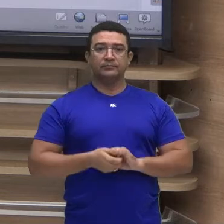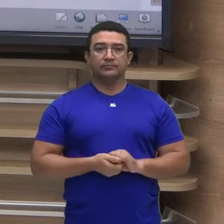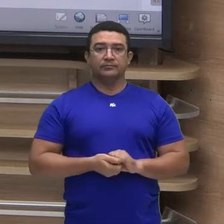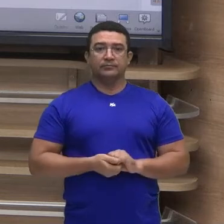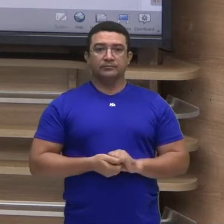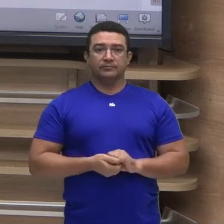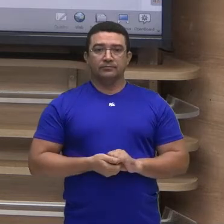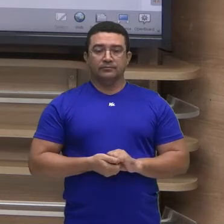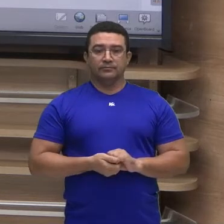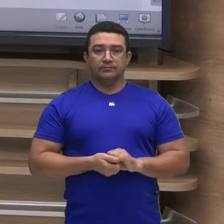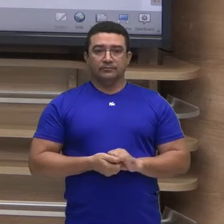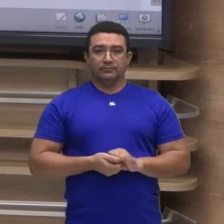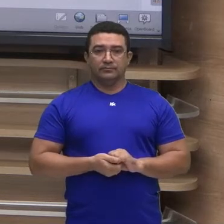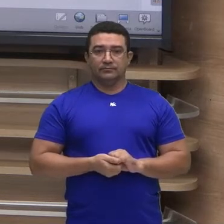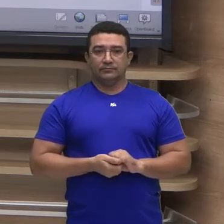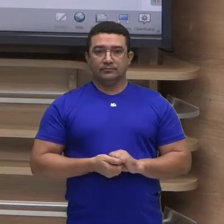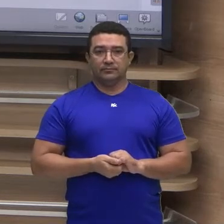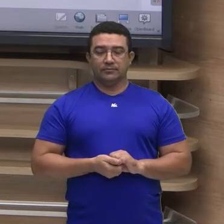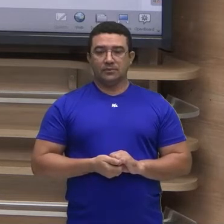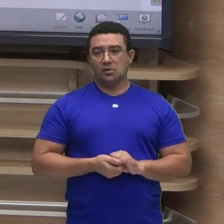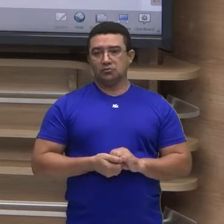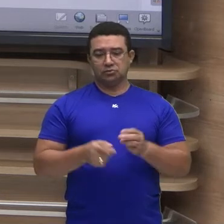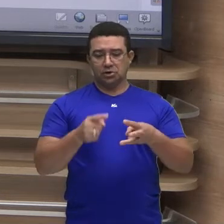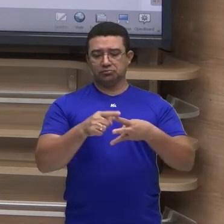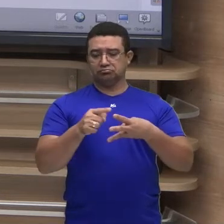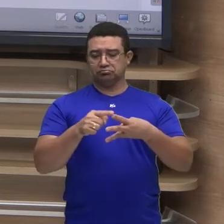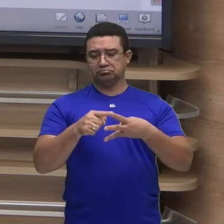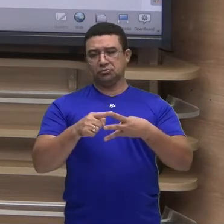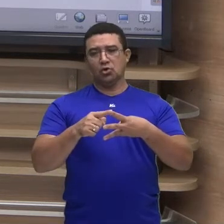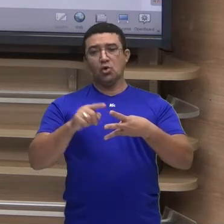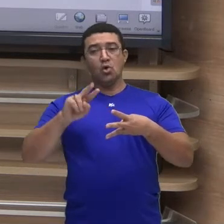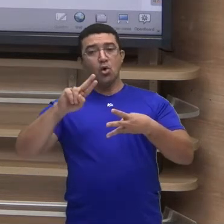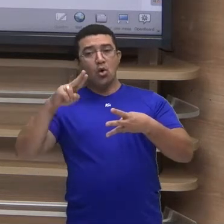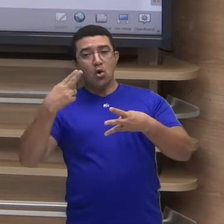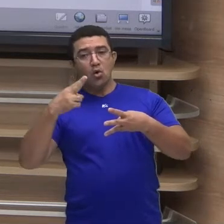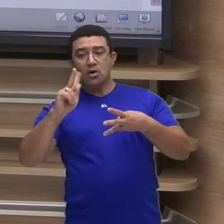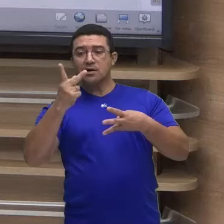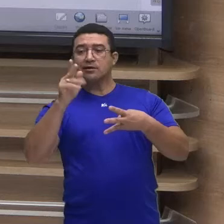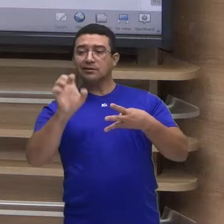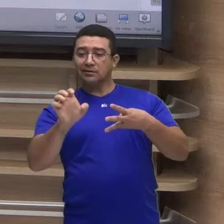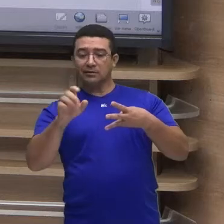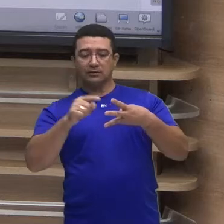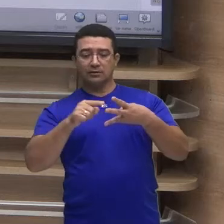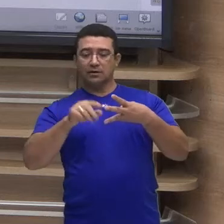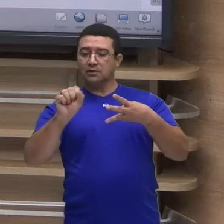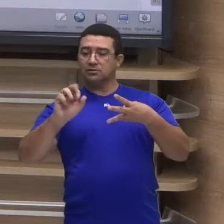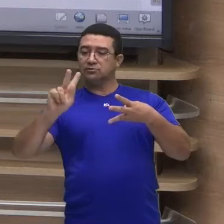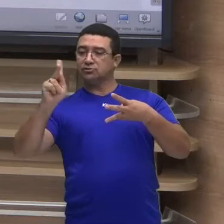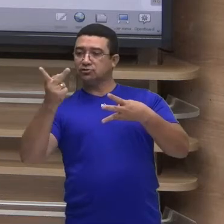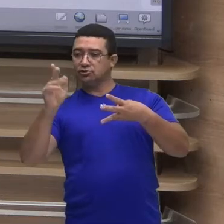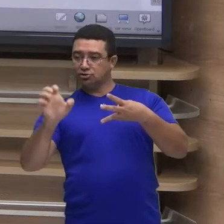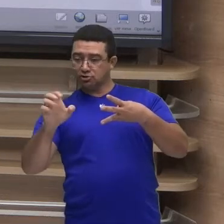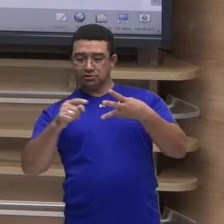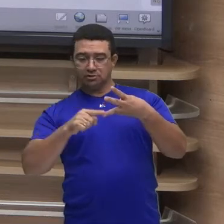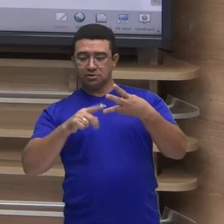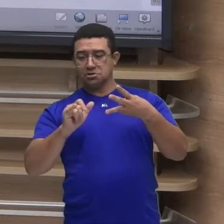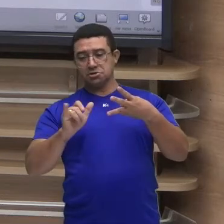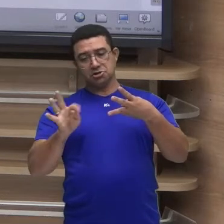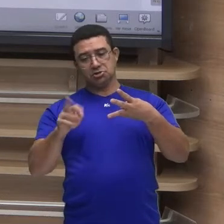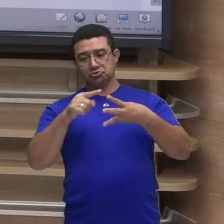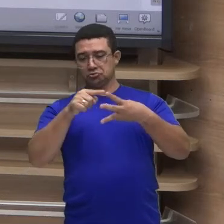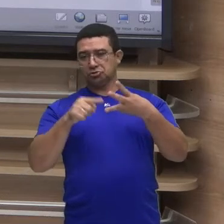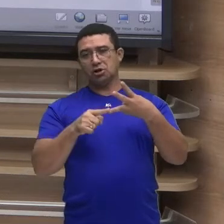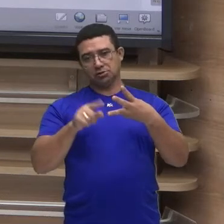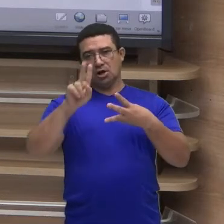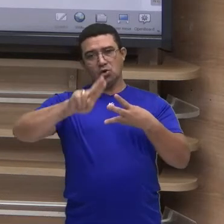Um dos três. Não pode ser diferente disso, porque o das é só o auxiliar utilizado para a terceira pessoa do singular, he, she